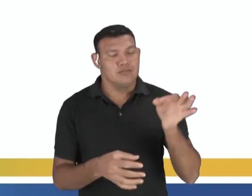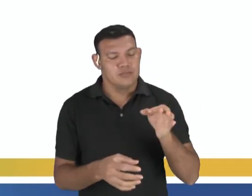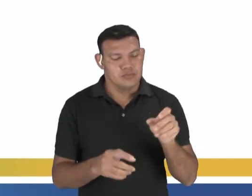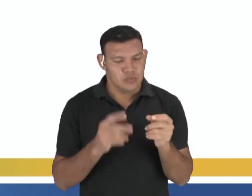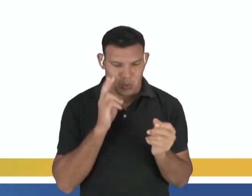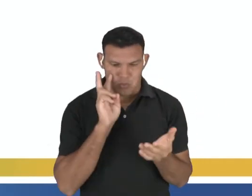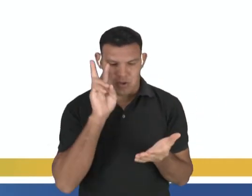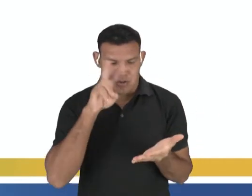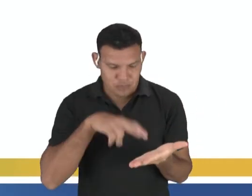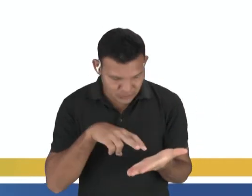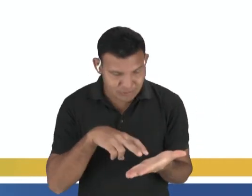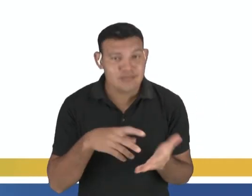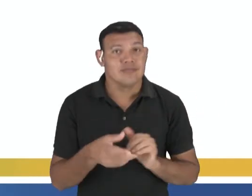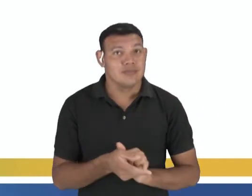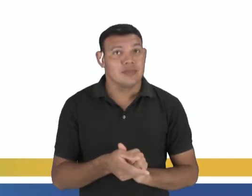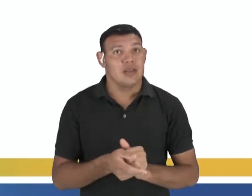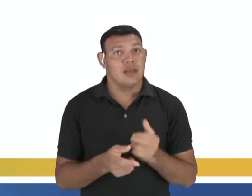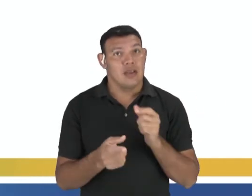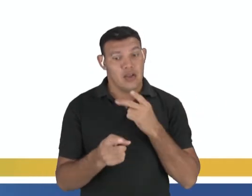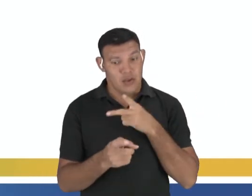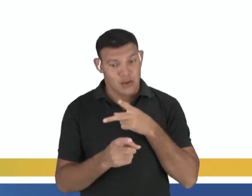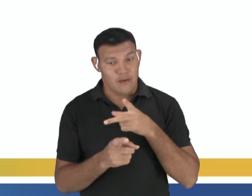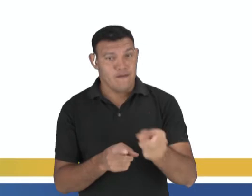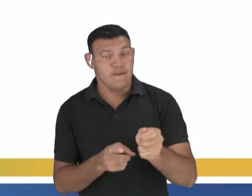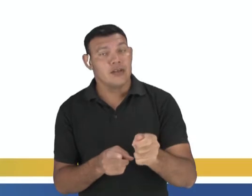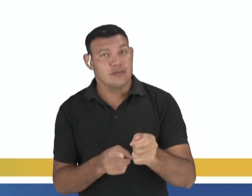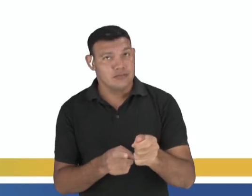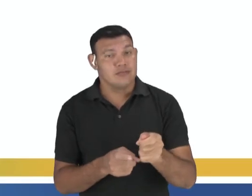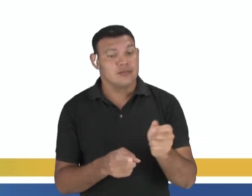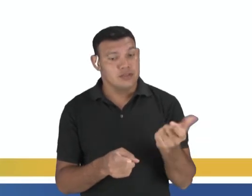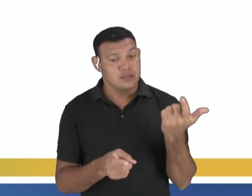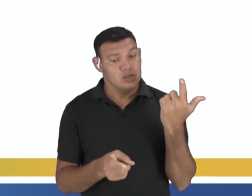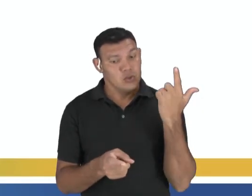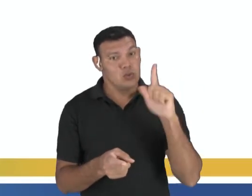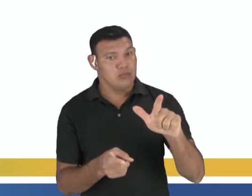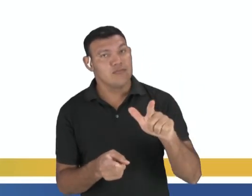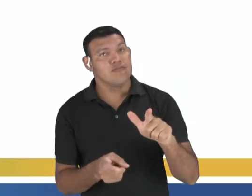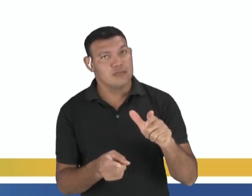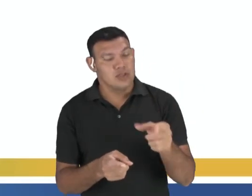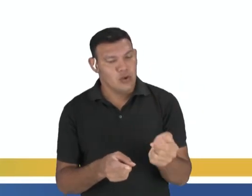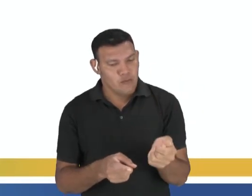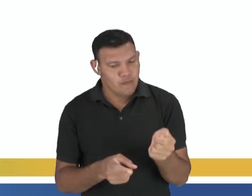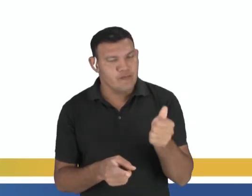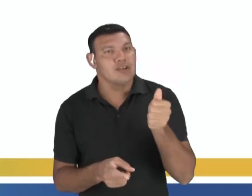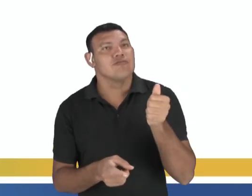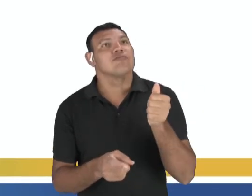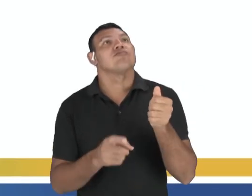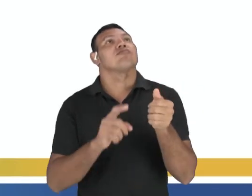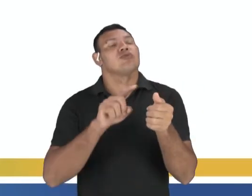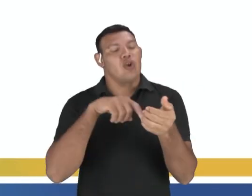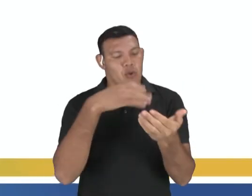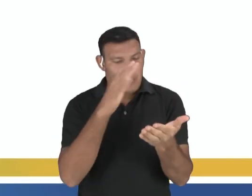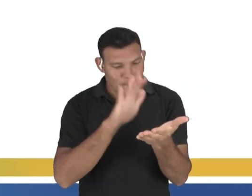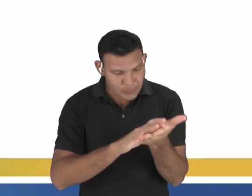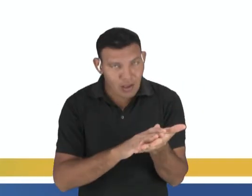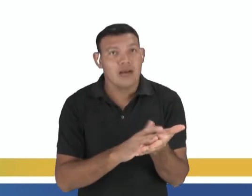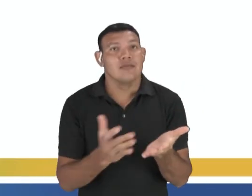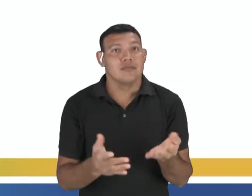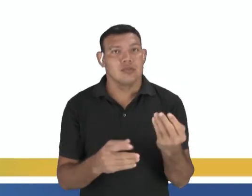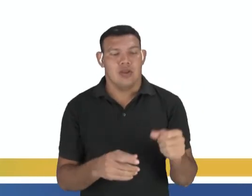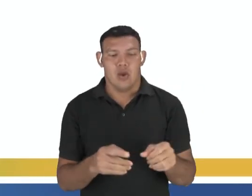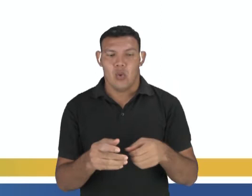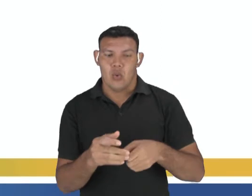cima. A vencedora do jogo será aquela que tiver observado sua face escolhida pela primeira vez 4